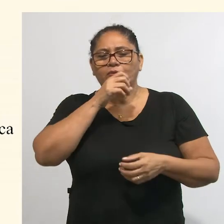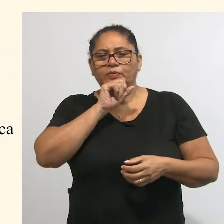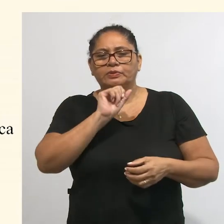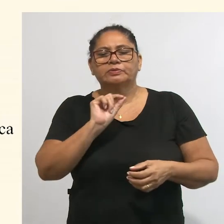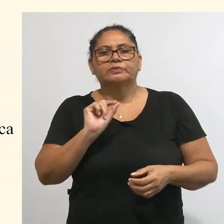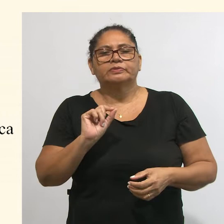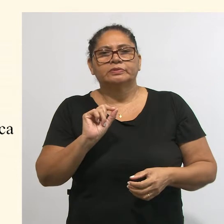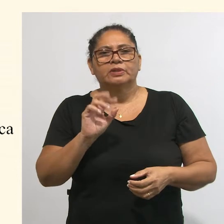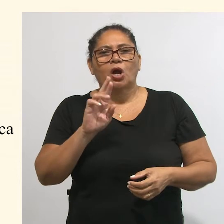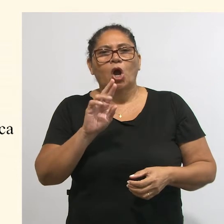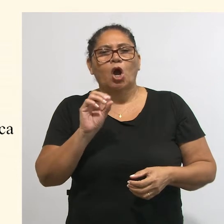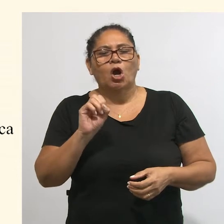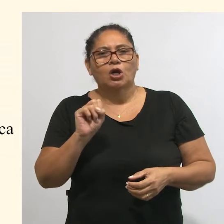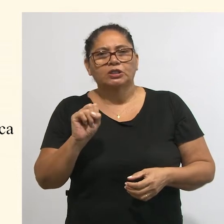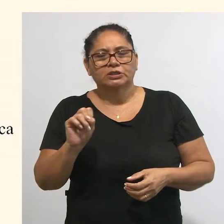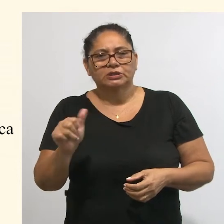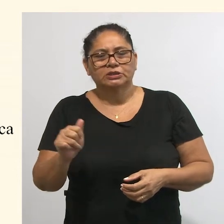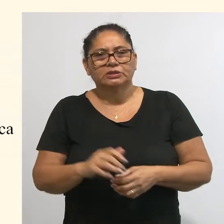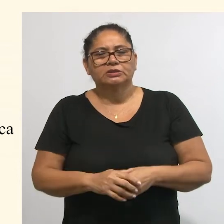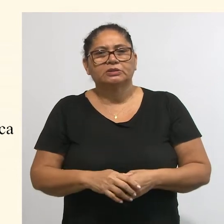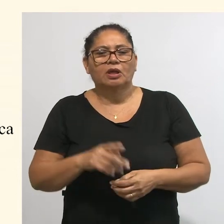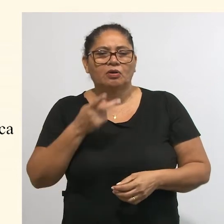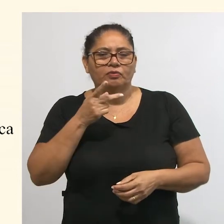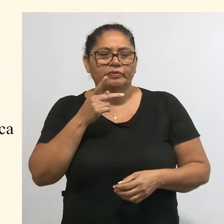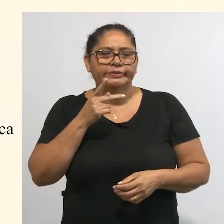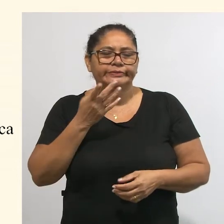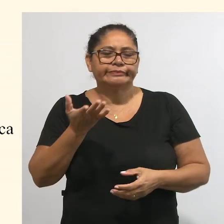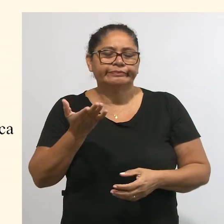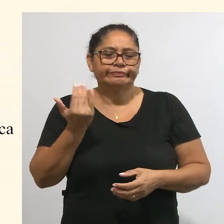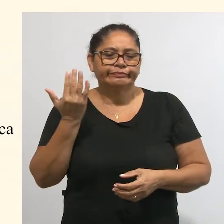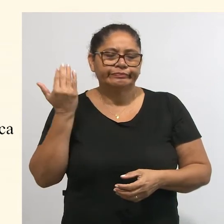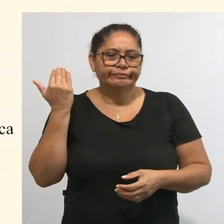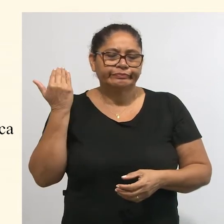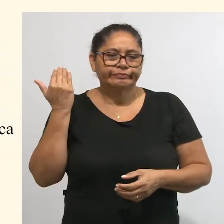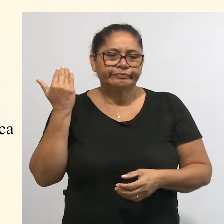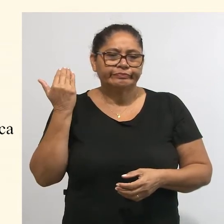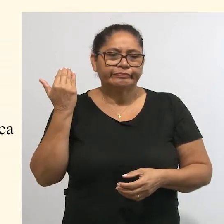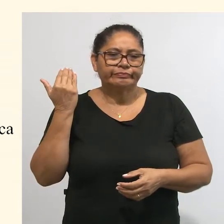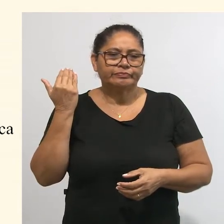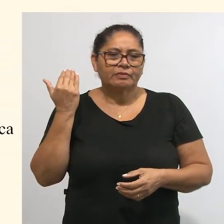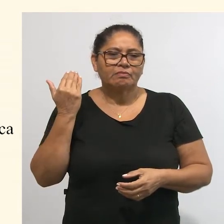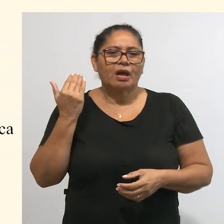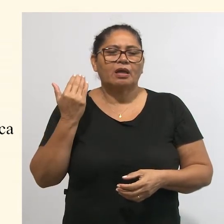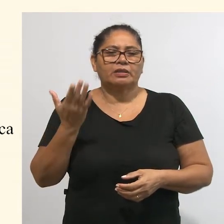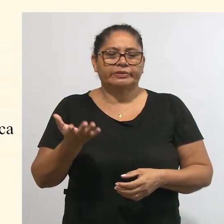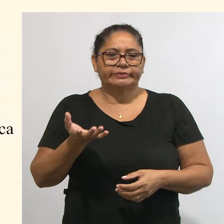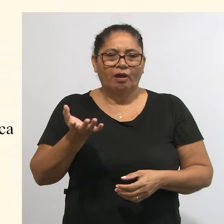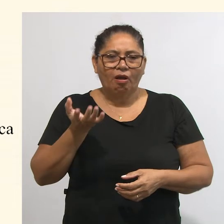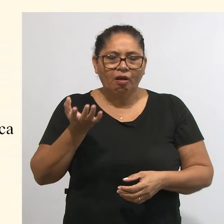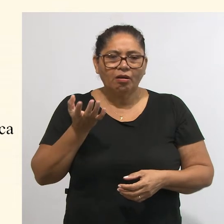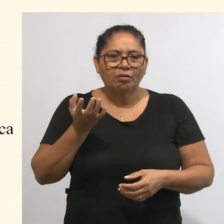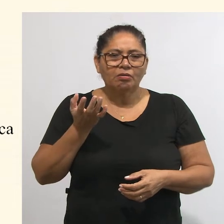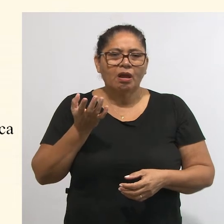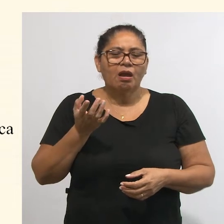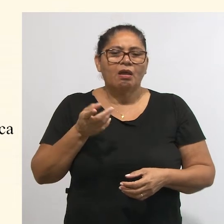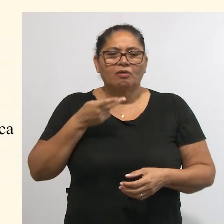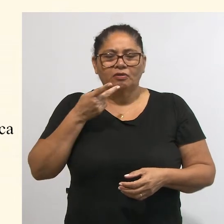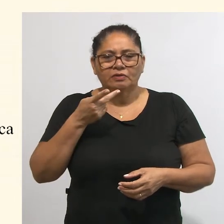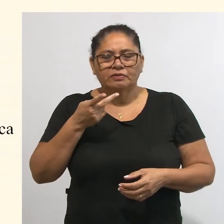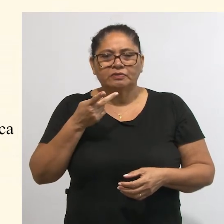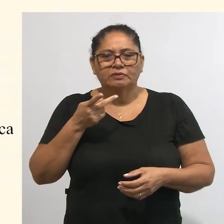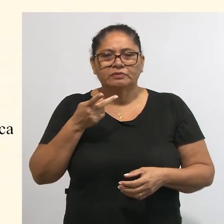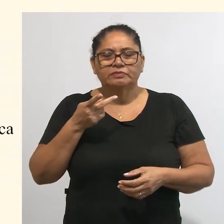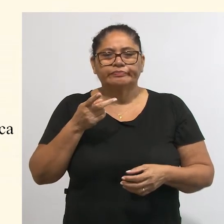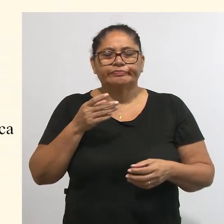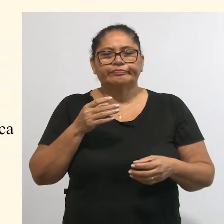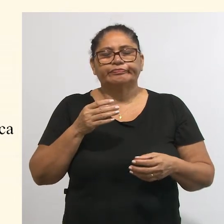Paulo Freire, Rosa? Eu comentei um pouquinho sobre isso antes, mas eu gostaria de acrescentar sobre